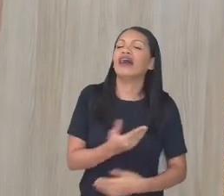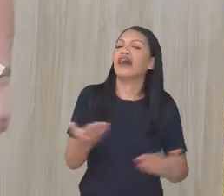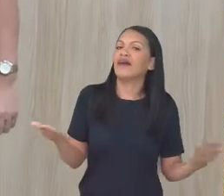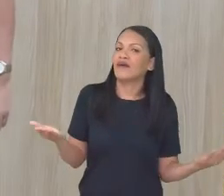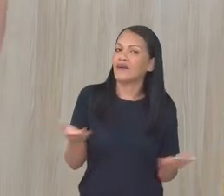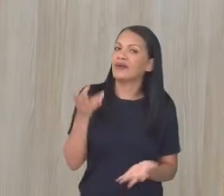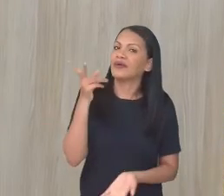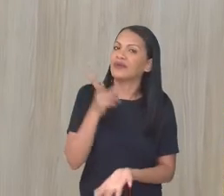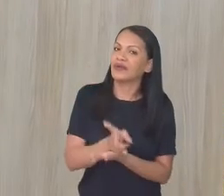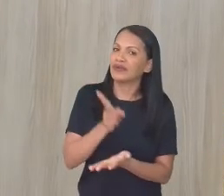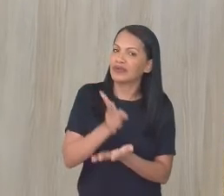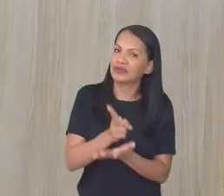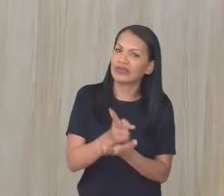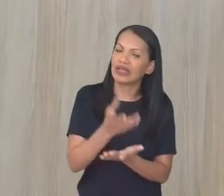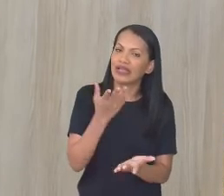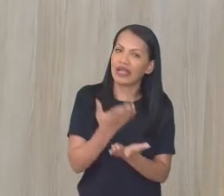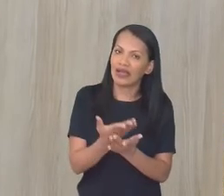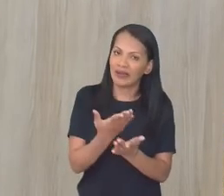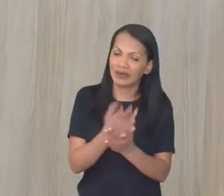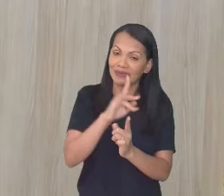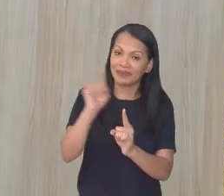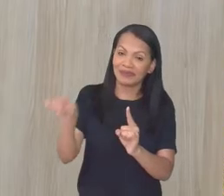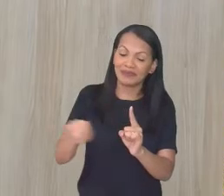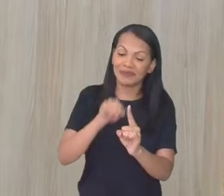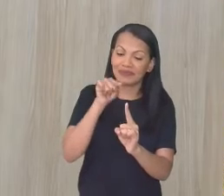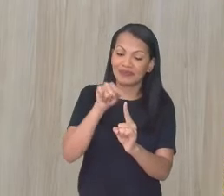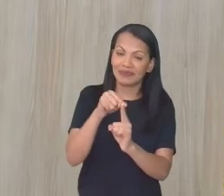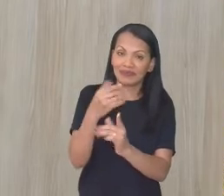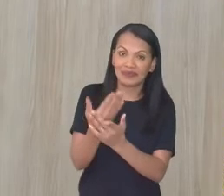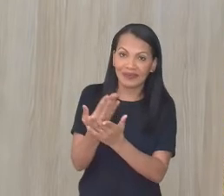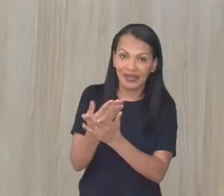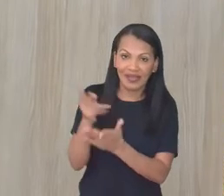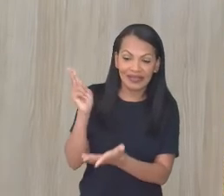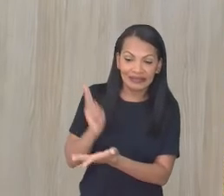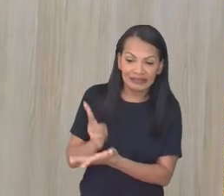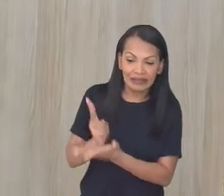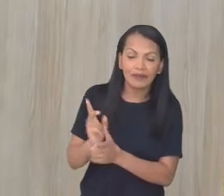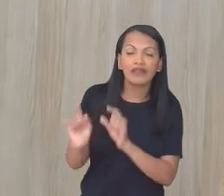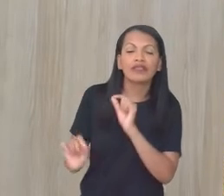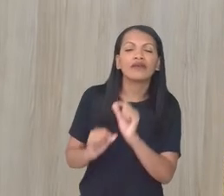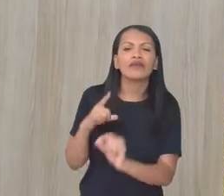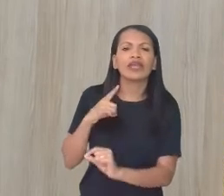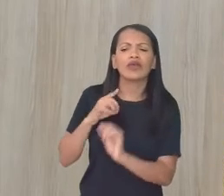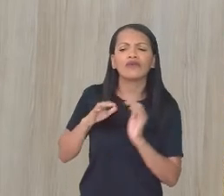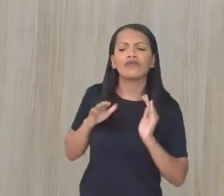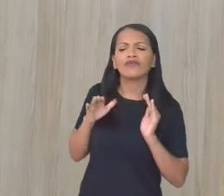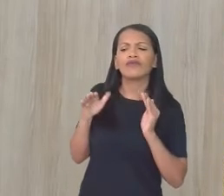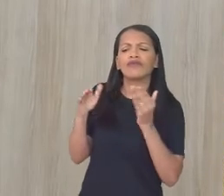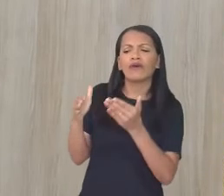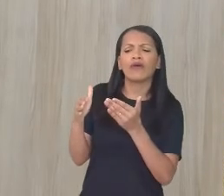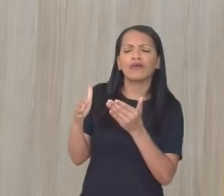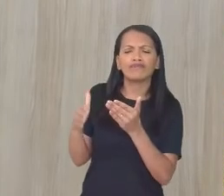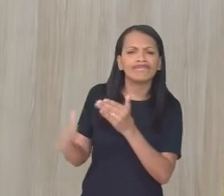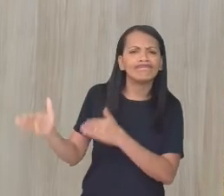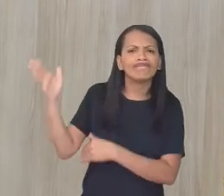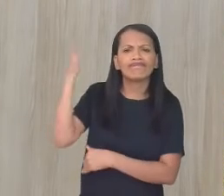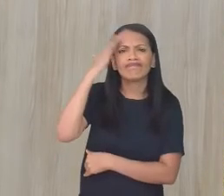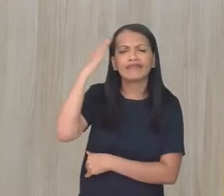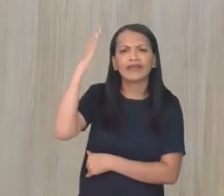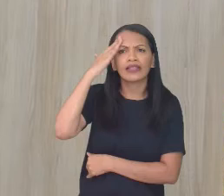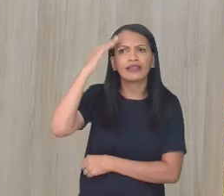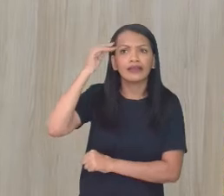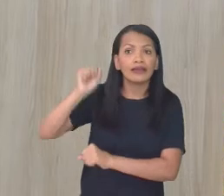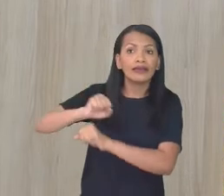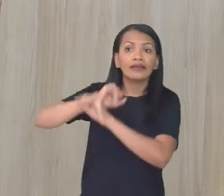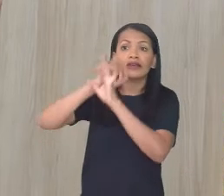Então o objetivo da nossa aula, como sempre, não é? Nós temos um objetivo, um foco, não é? É compreender e usar